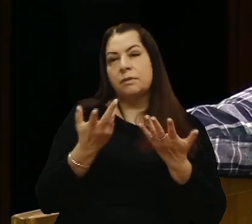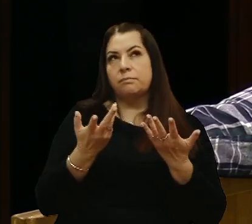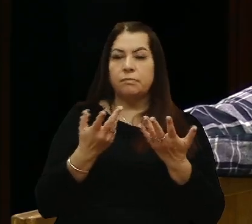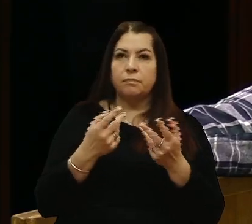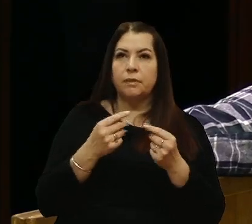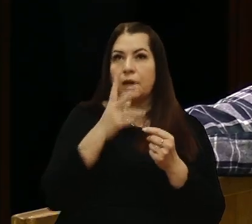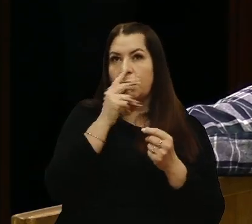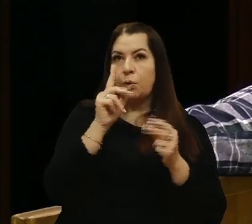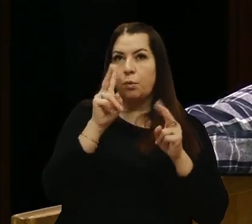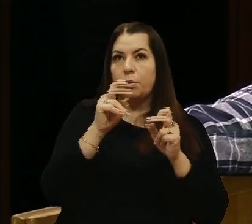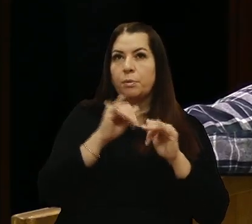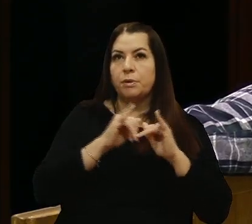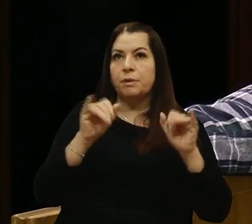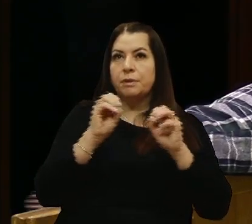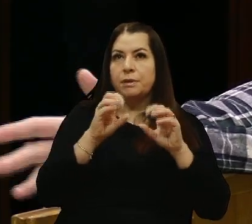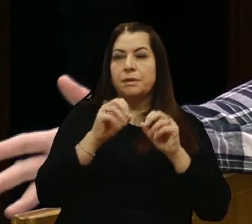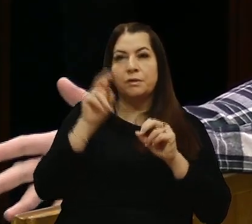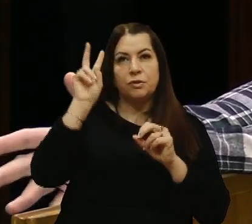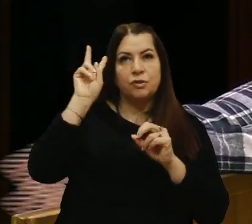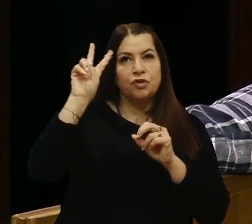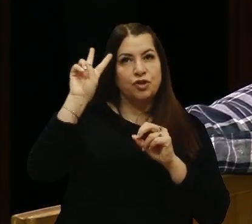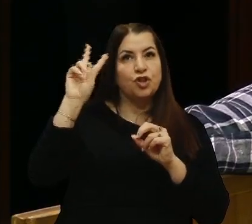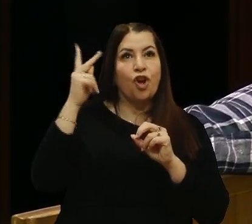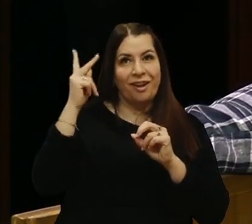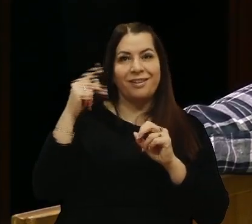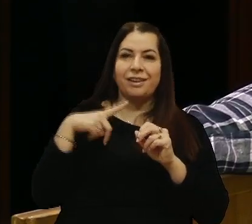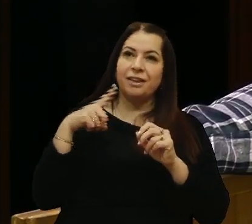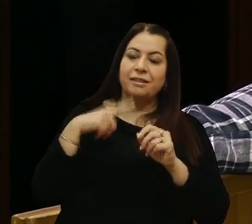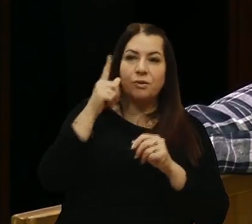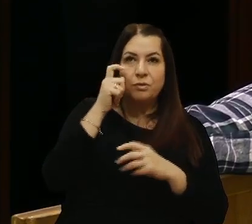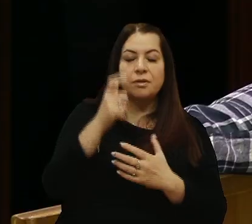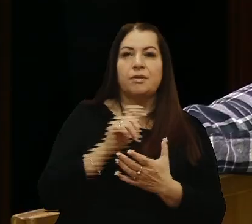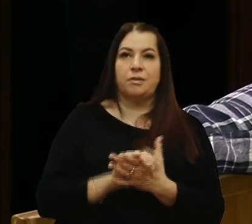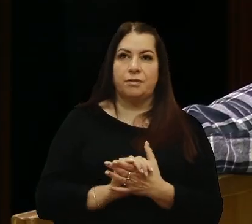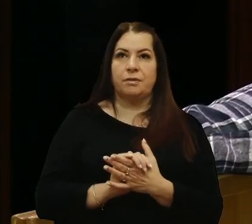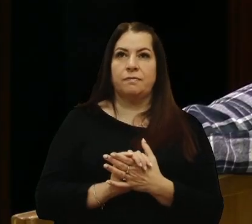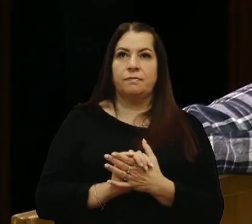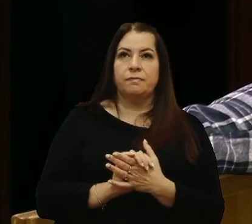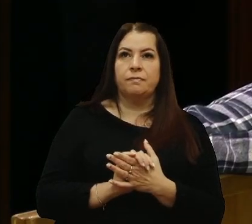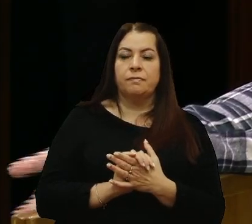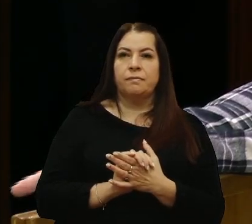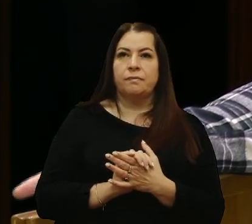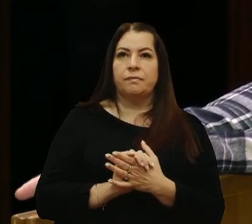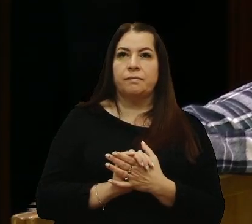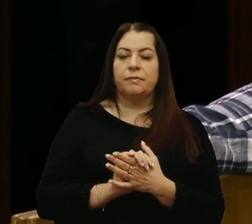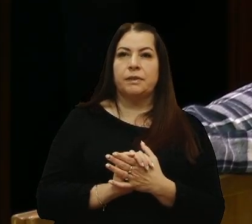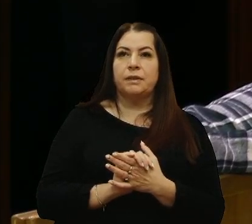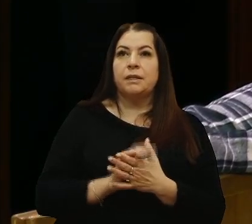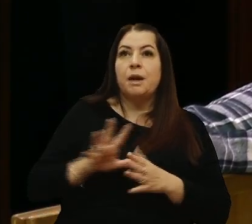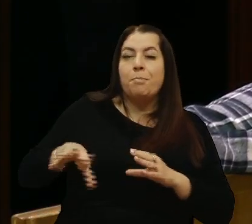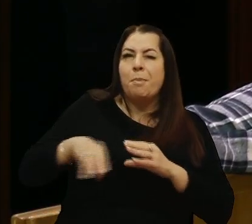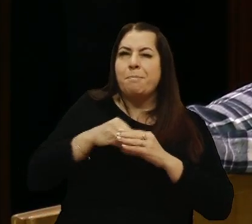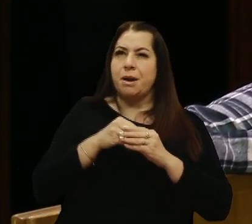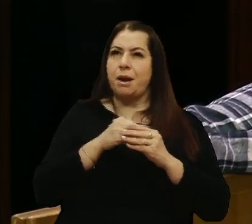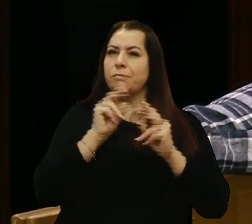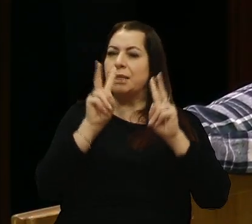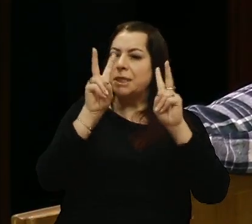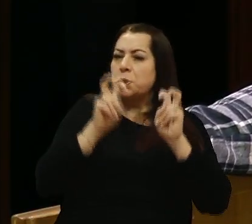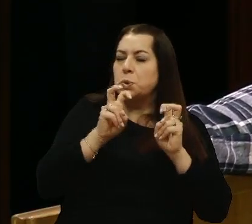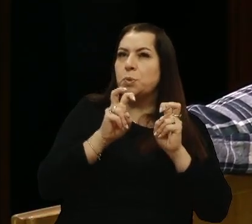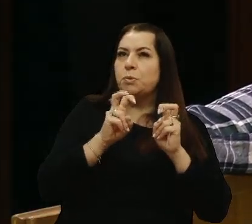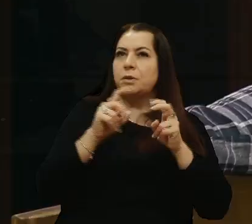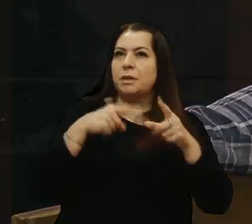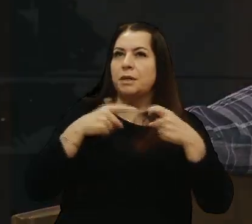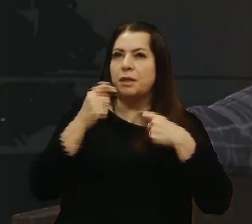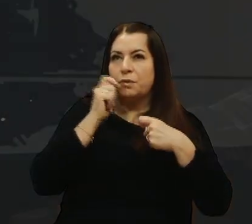eu pretendo levar um ensino de história a quem tem o interesse em se apropriar um pouco mais desse assunto, que é a guerra